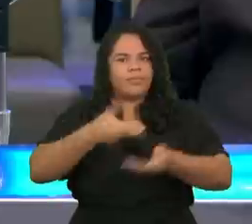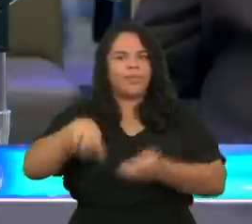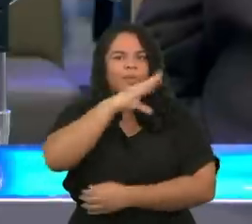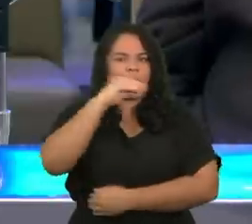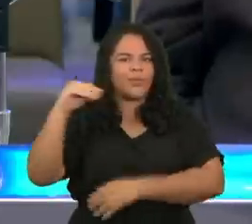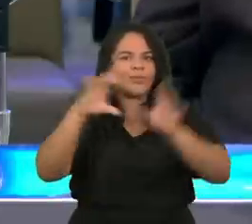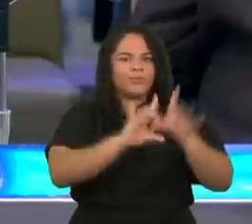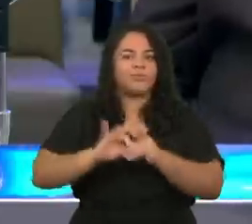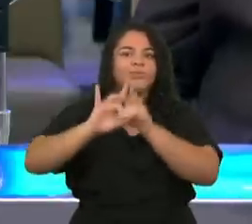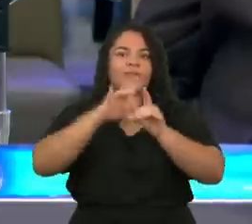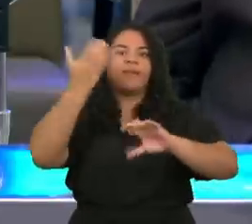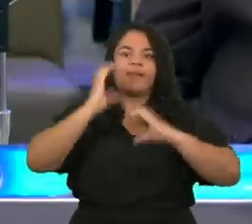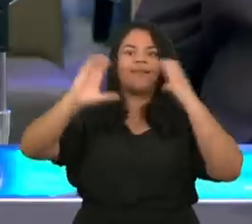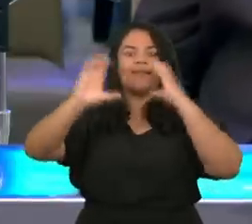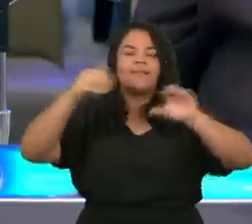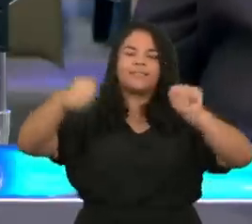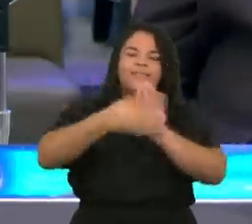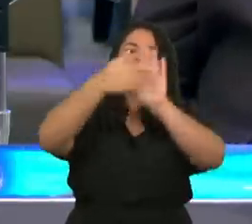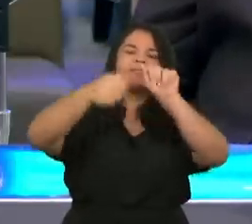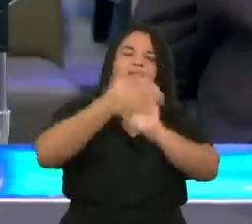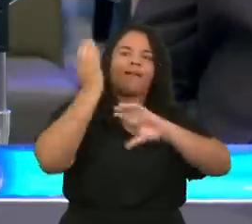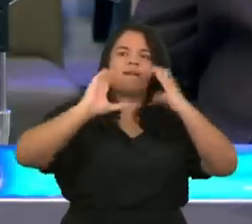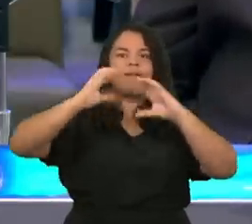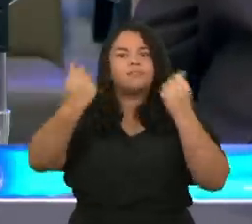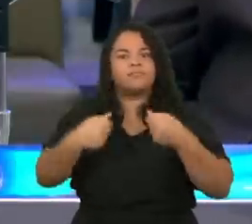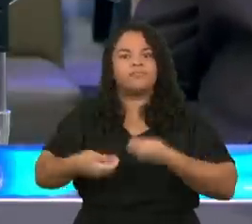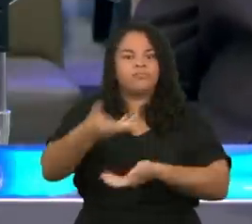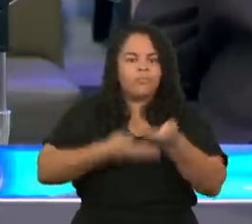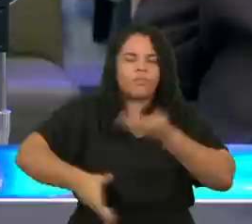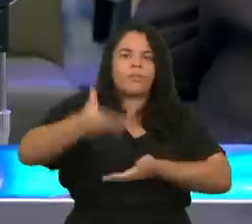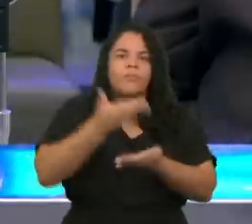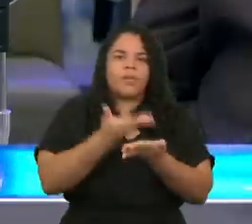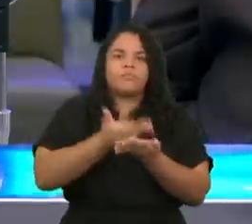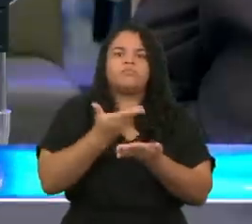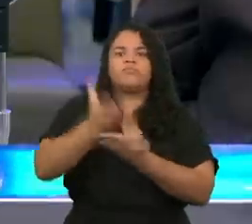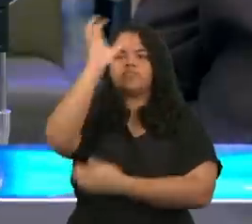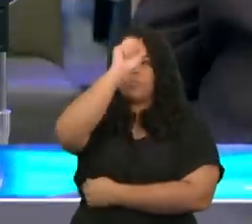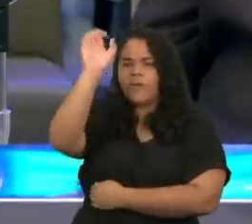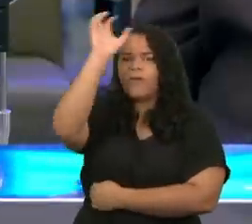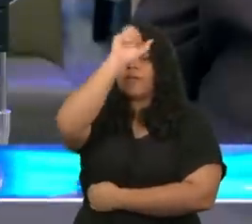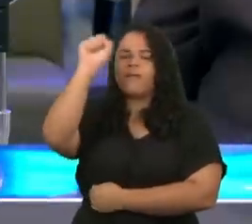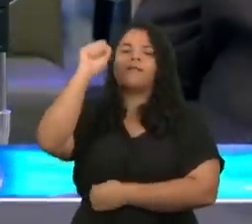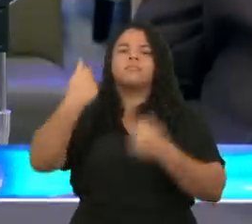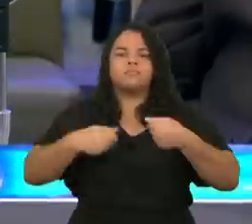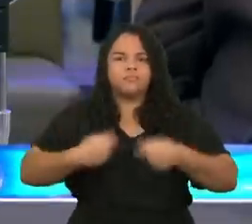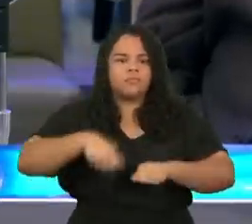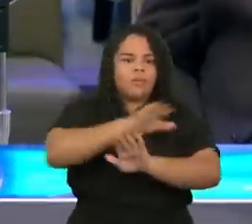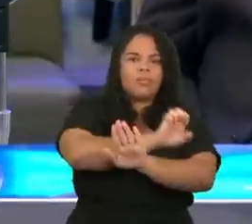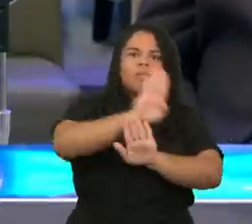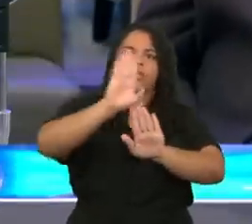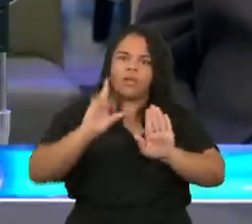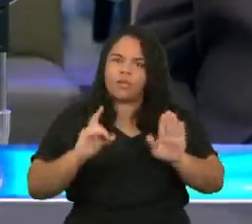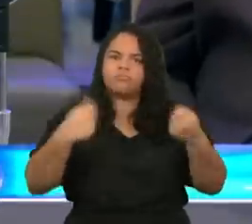precisavam cantar no couro de adolescente eles precisavam participar dos trabalhos a escola dominical